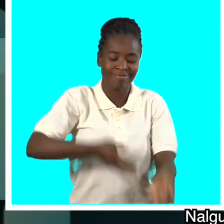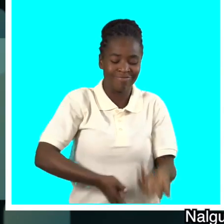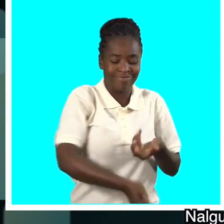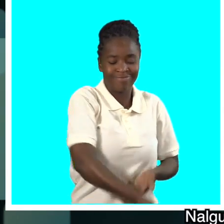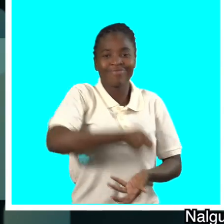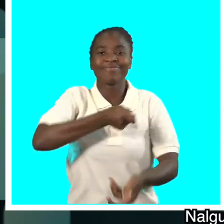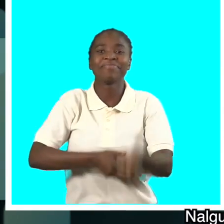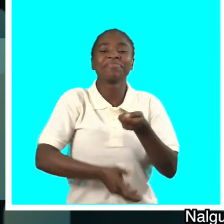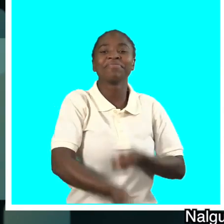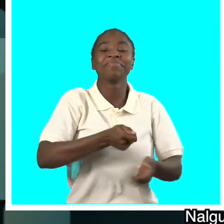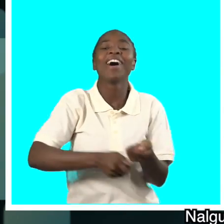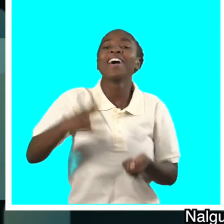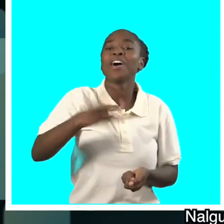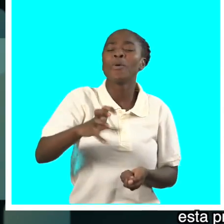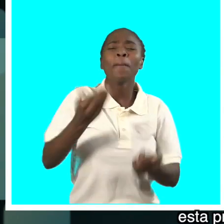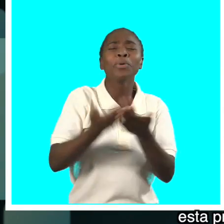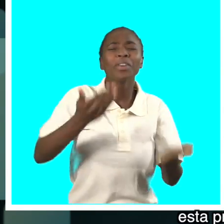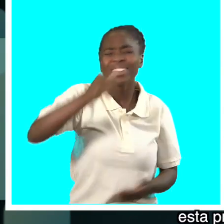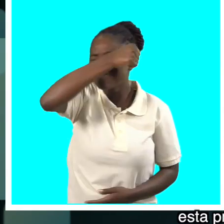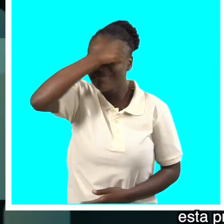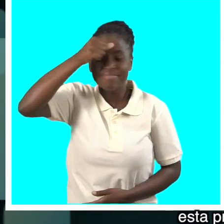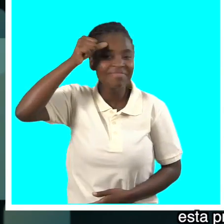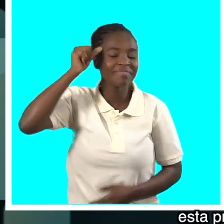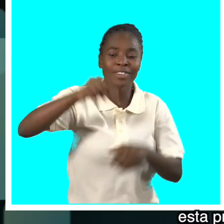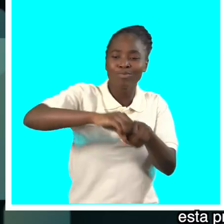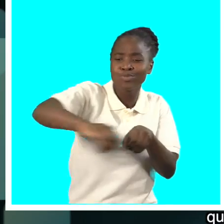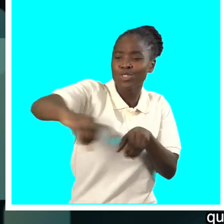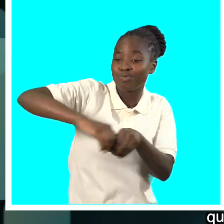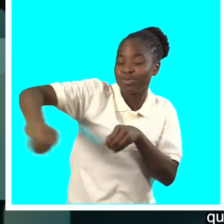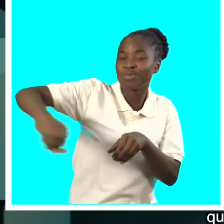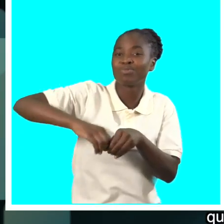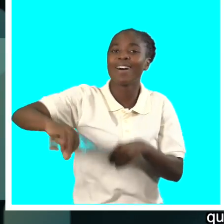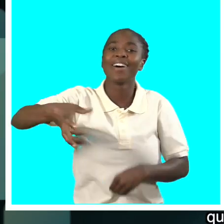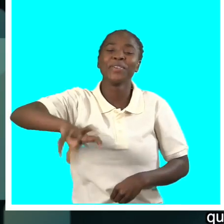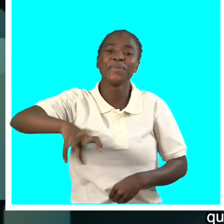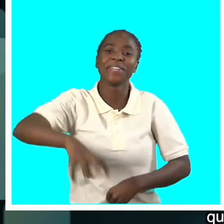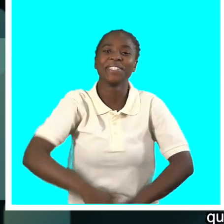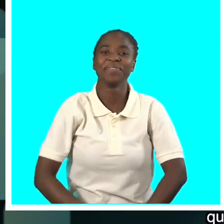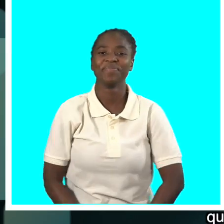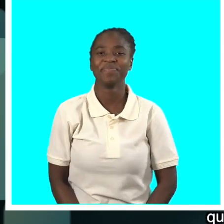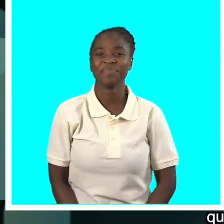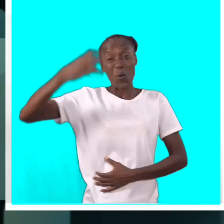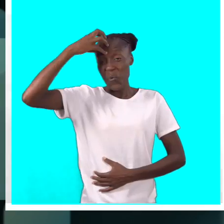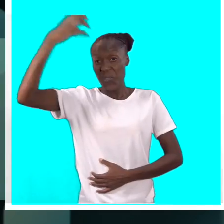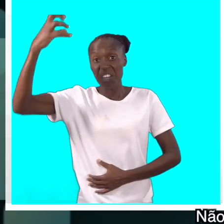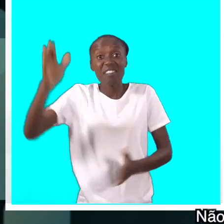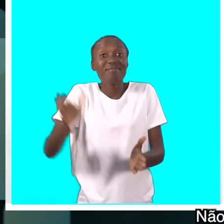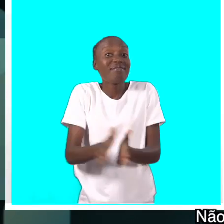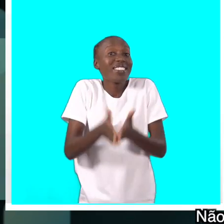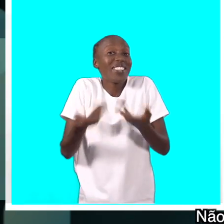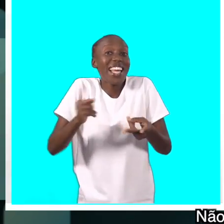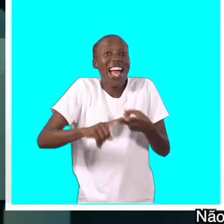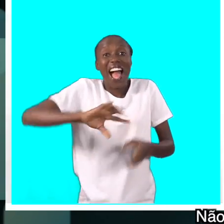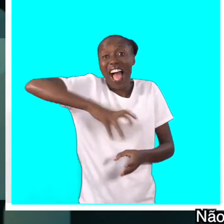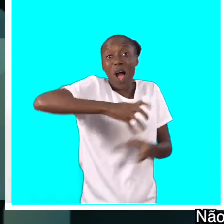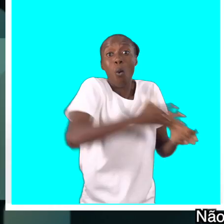erros em expansão na Matola, por exemplo. Esta prática traz ajuda a famílias que têm dificuldades em obter água canalizada. Não